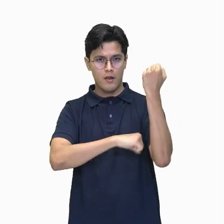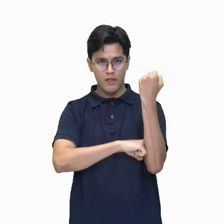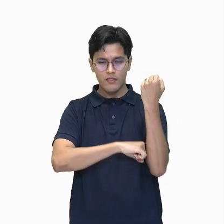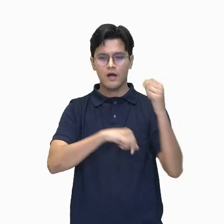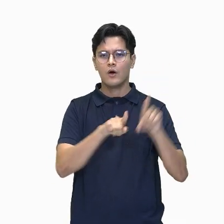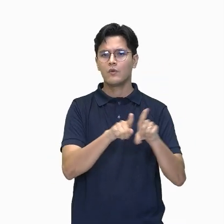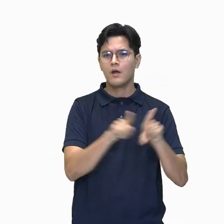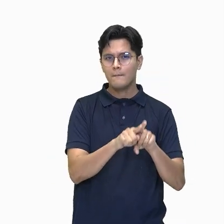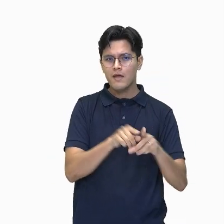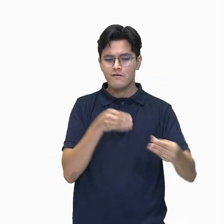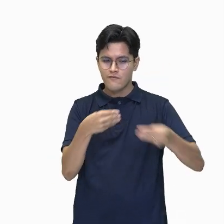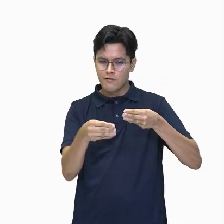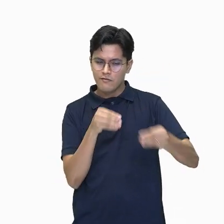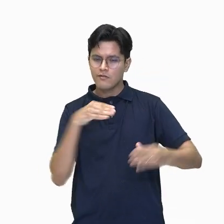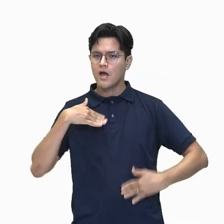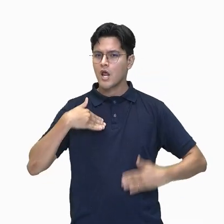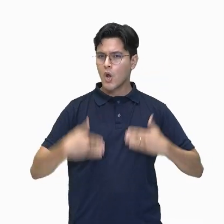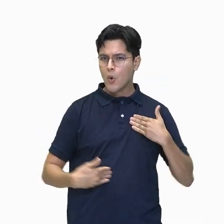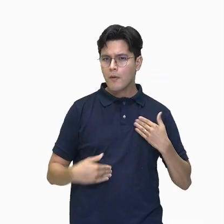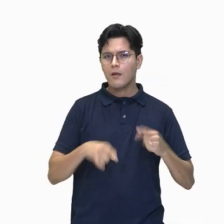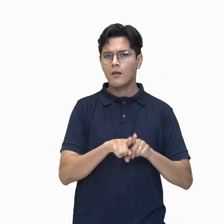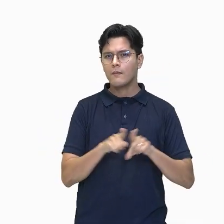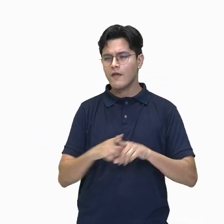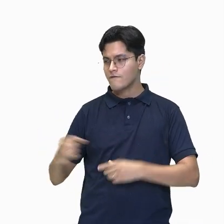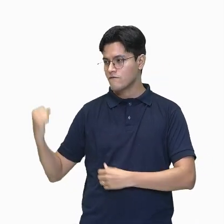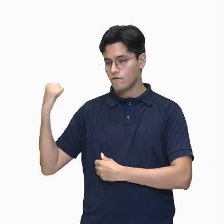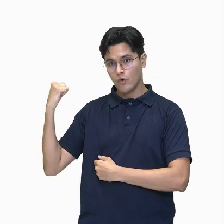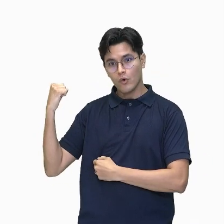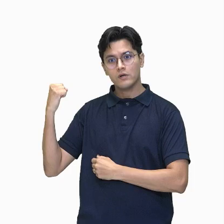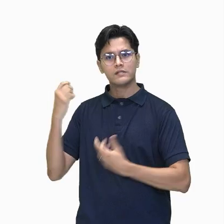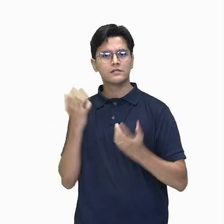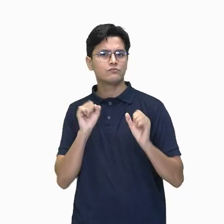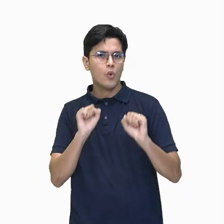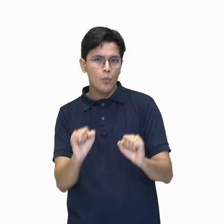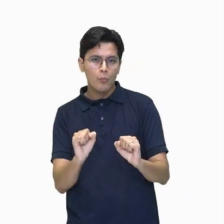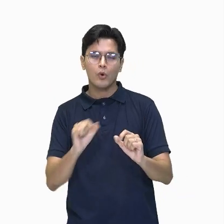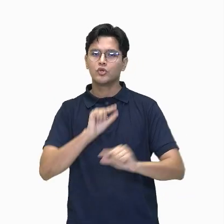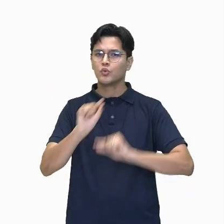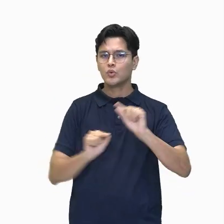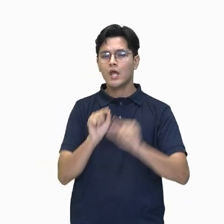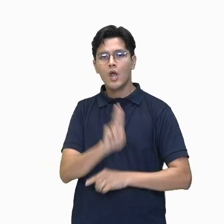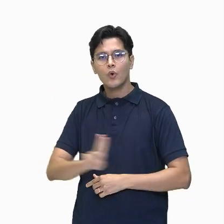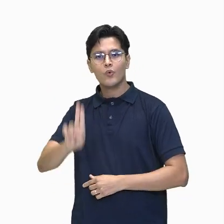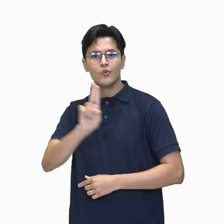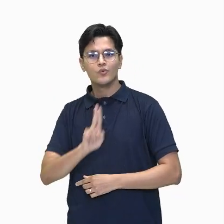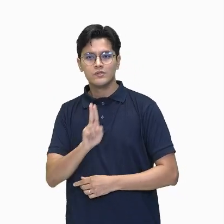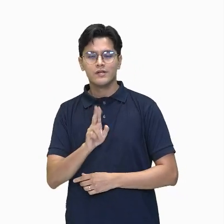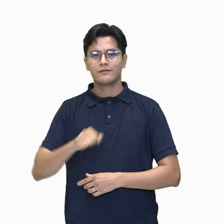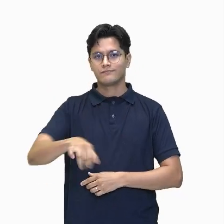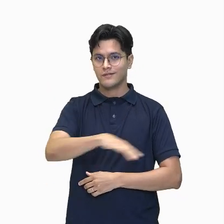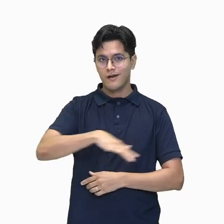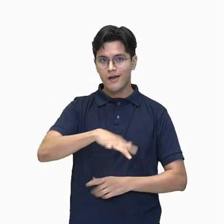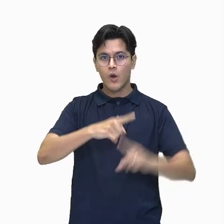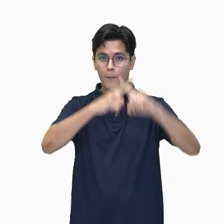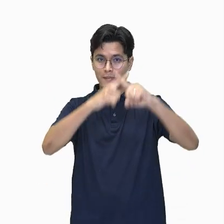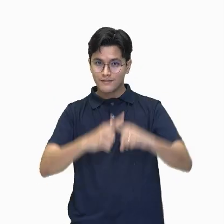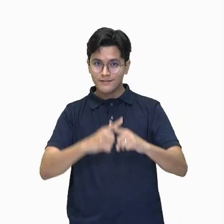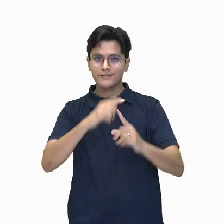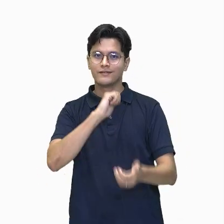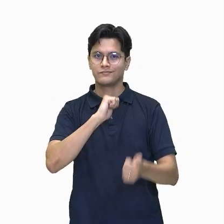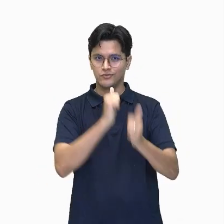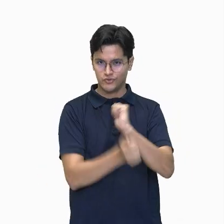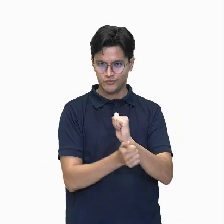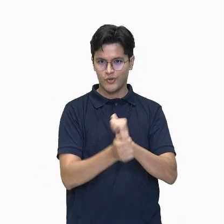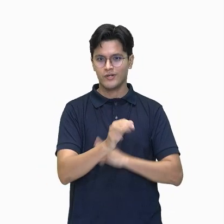e ela pode ser competitiva, caracterizada como esporte, e também não competitiva, que tem